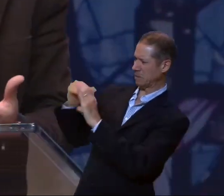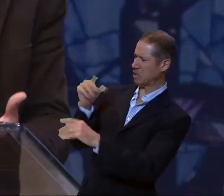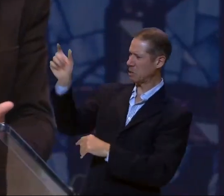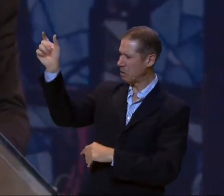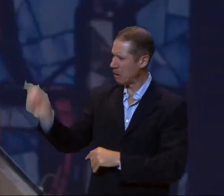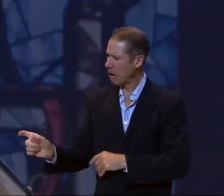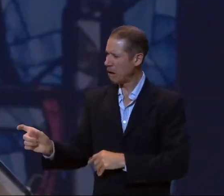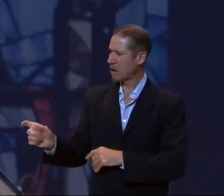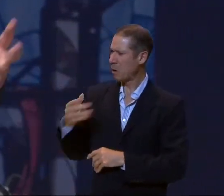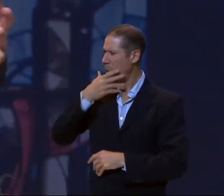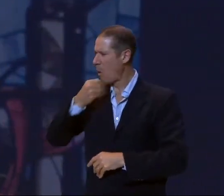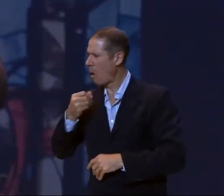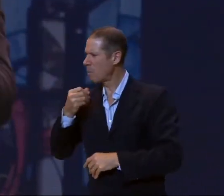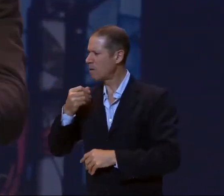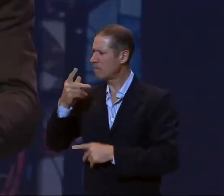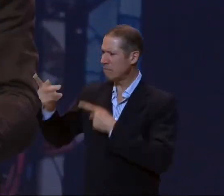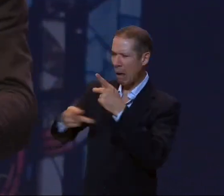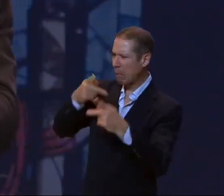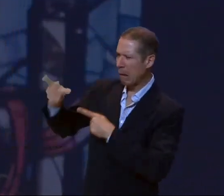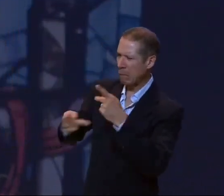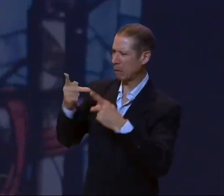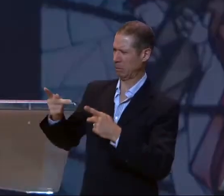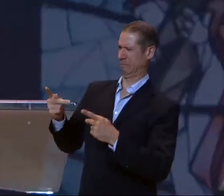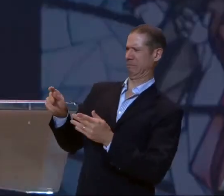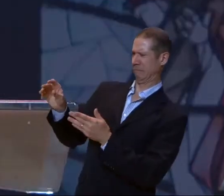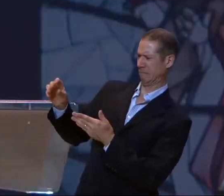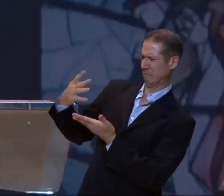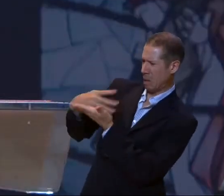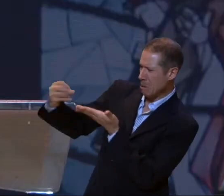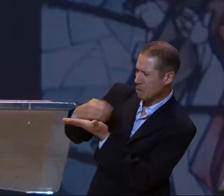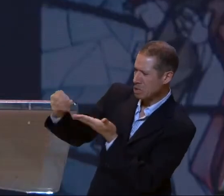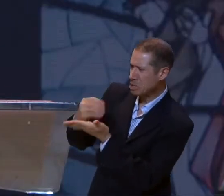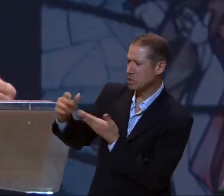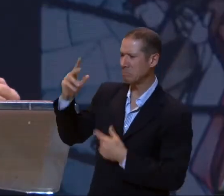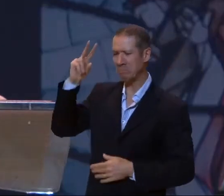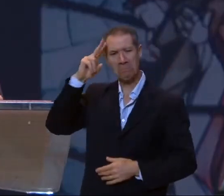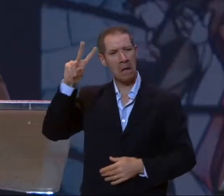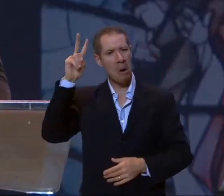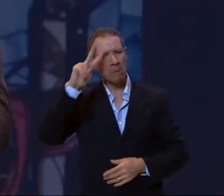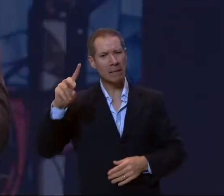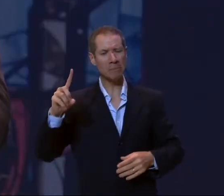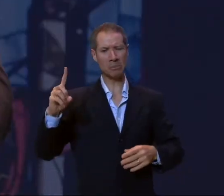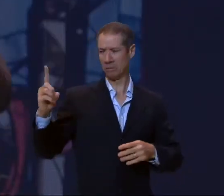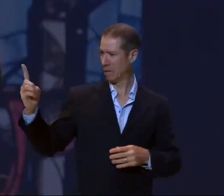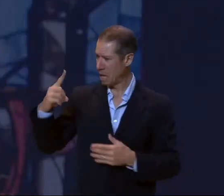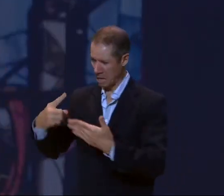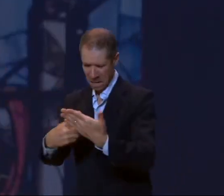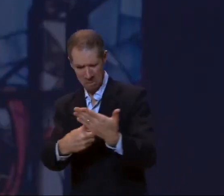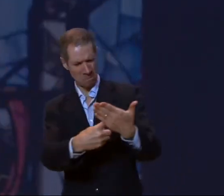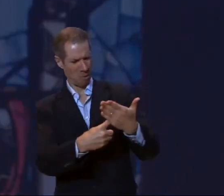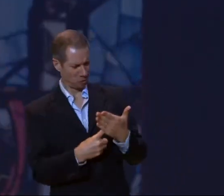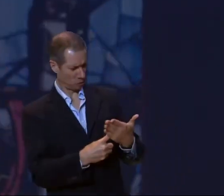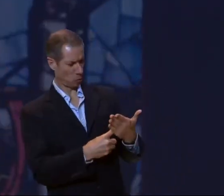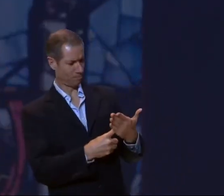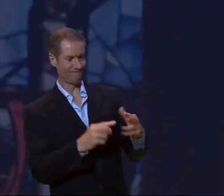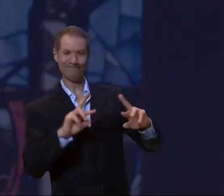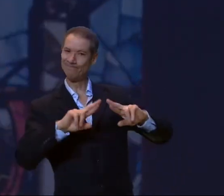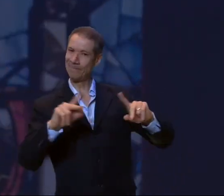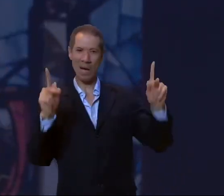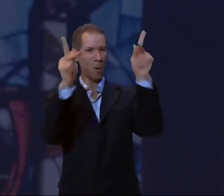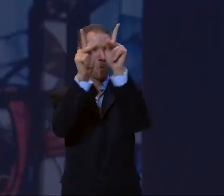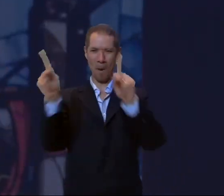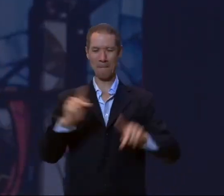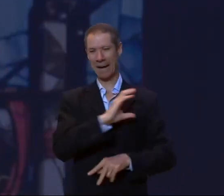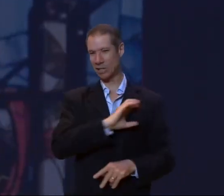falou tanta coisa indecorosa, não tem nem como repetir o que ele disse para mim. A mulher, eu lembro que na hora que ela me mostrou, não foi a paz de Cristo